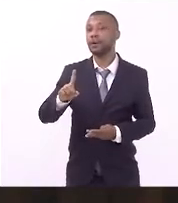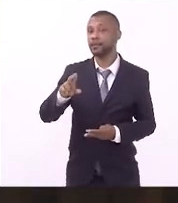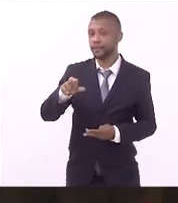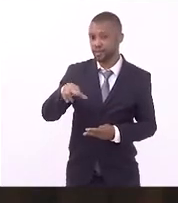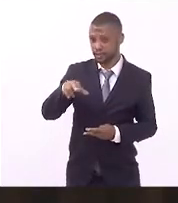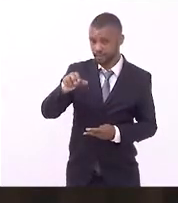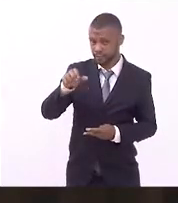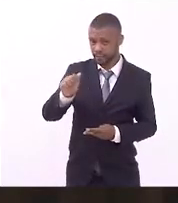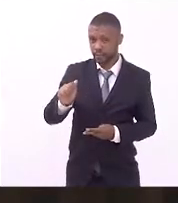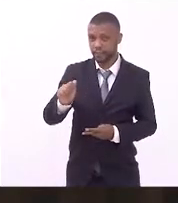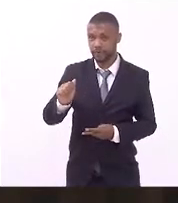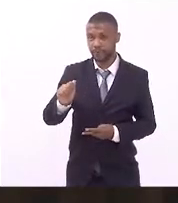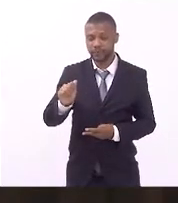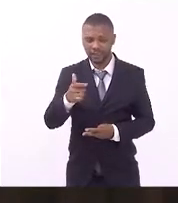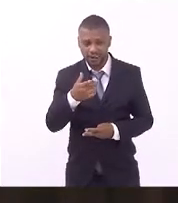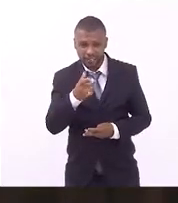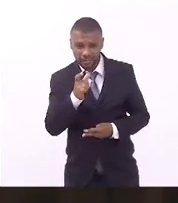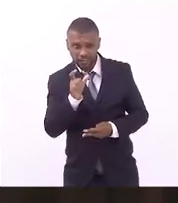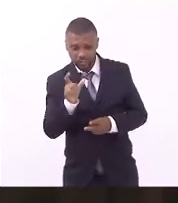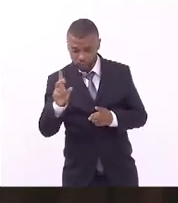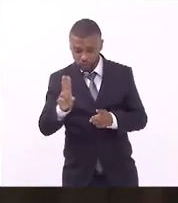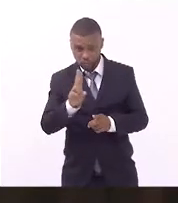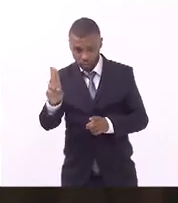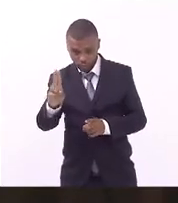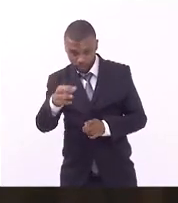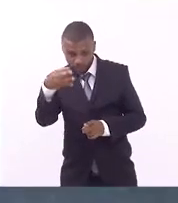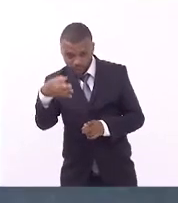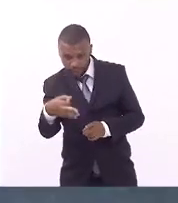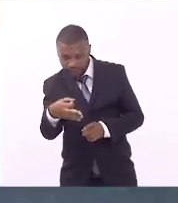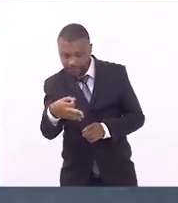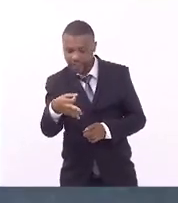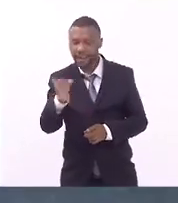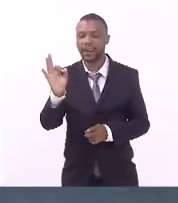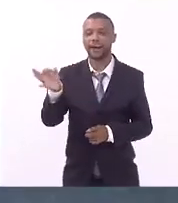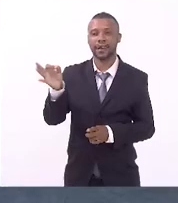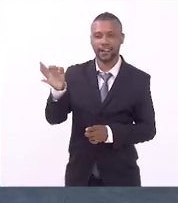Nortrup, falei certinho? Ah!